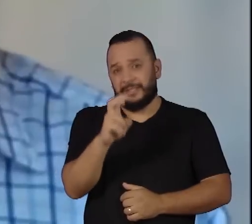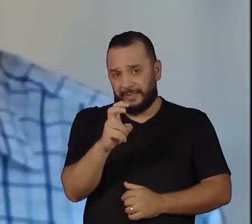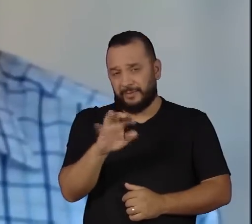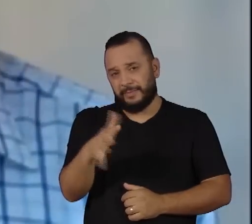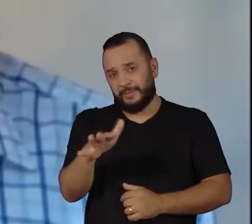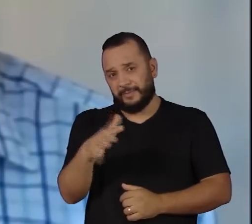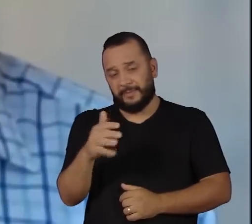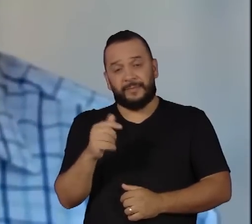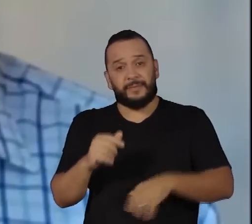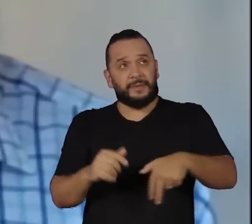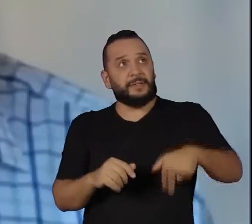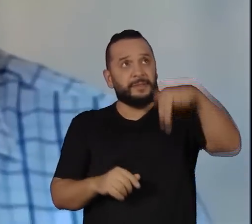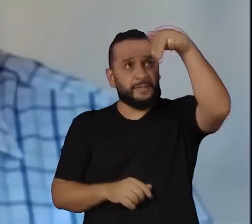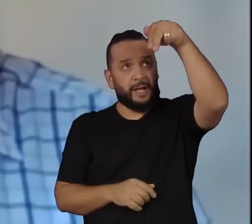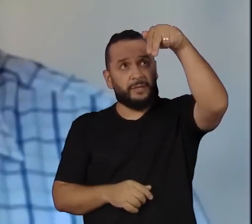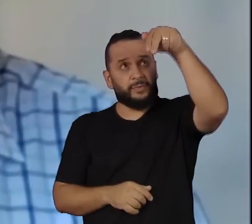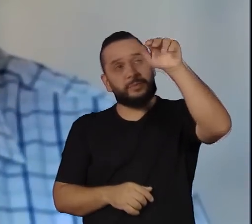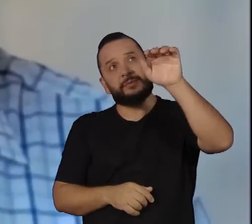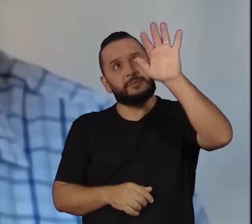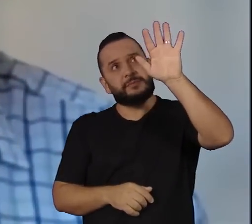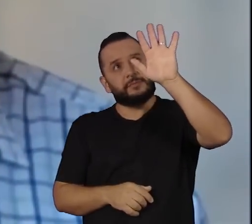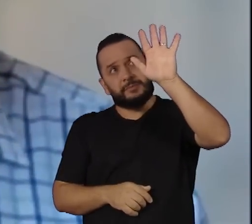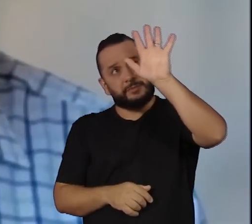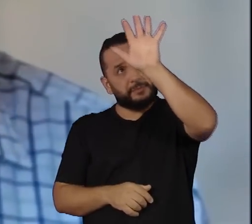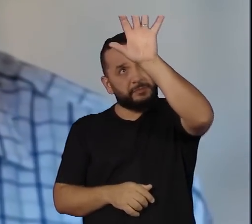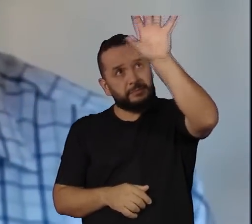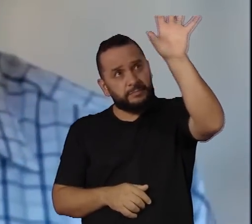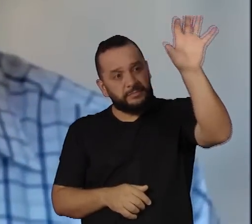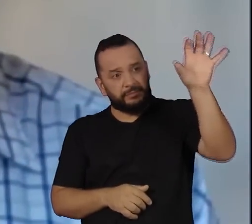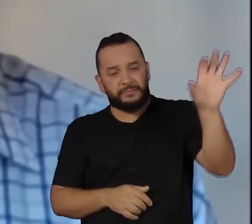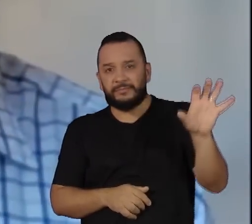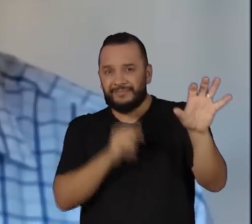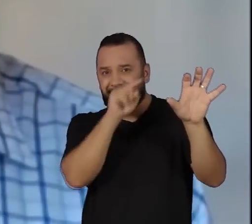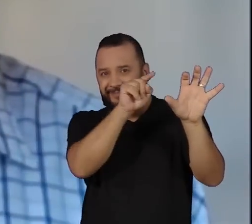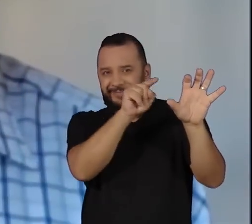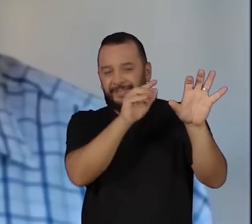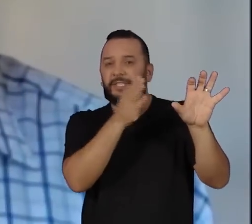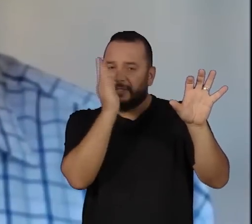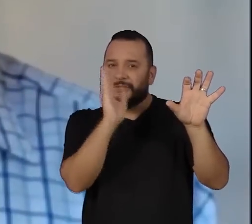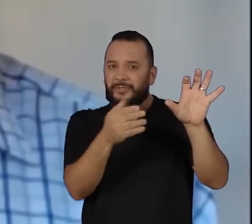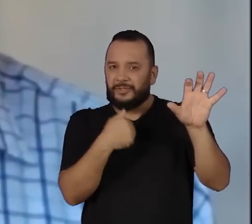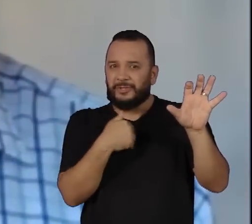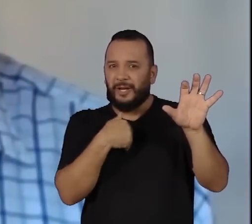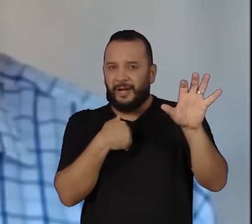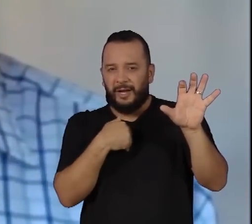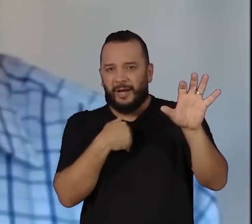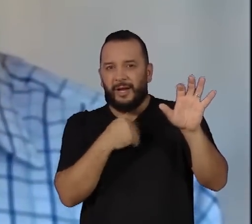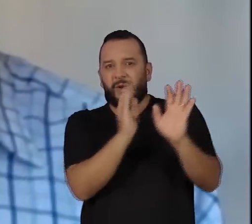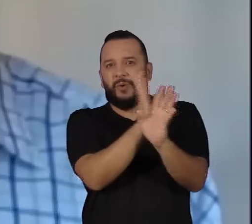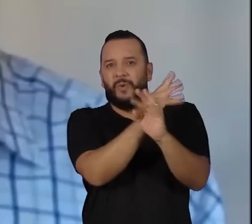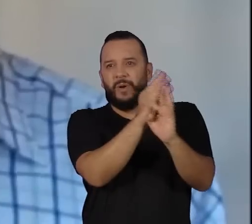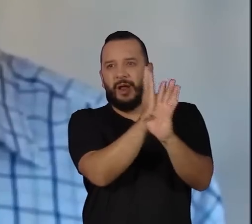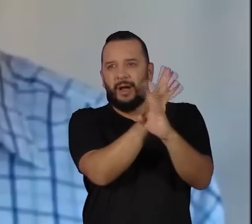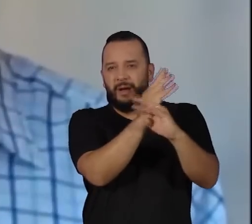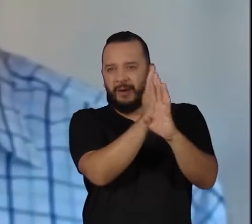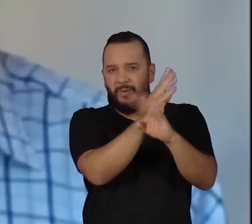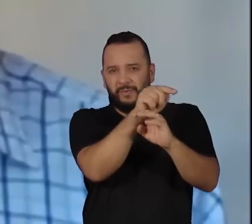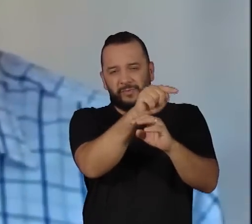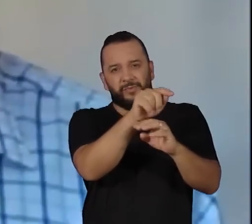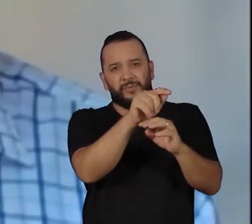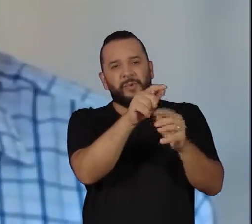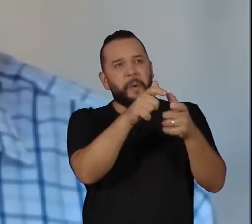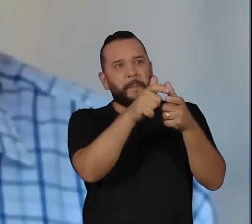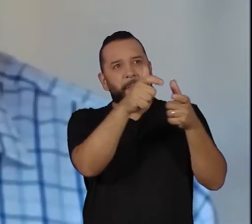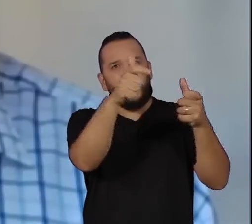essa perspectiva desse tipo de espécies, desse tipo de recife de coral, ter uma base